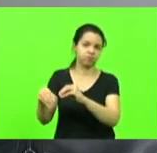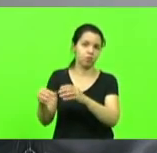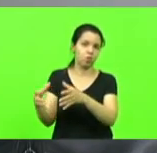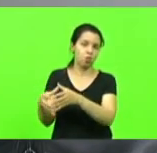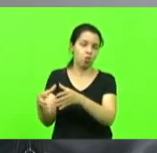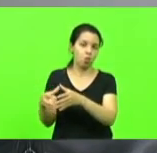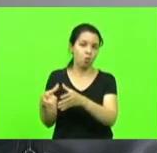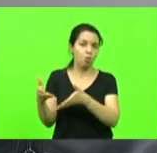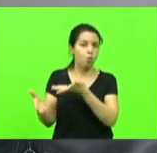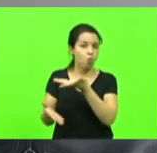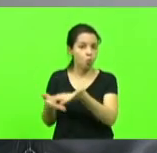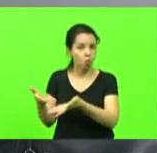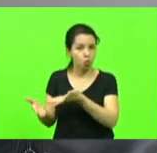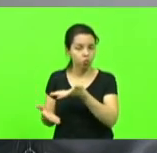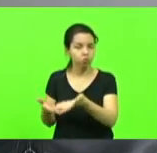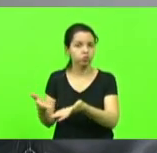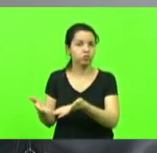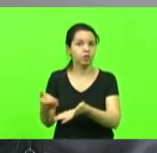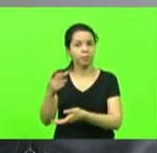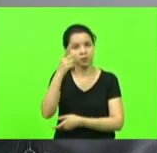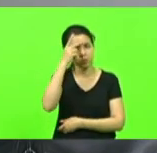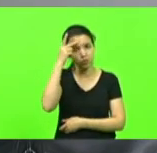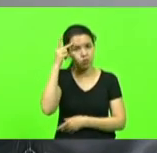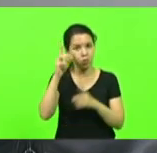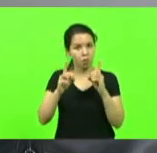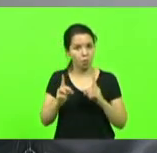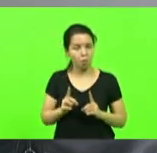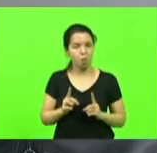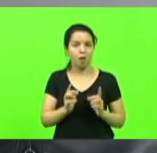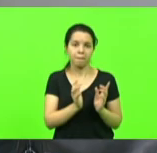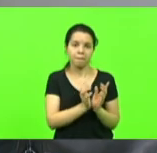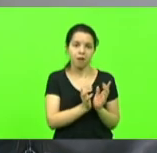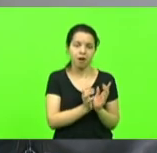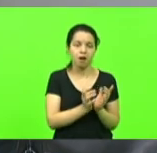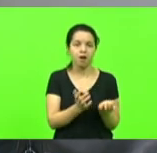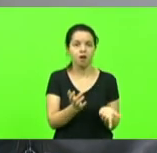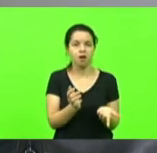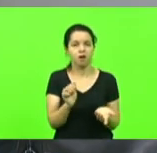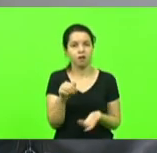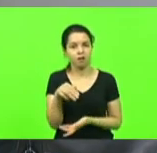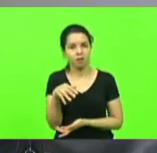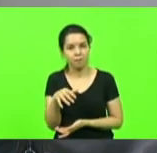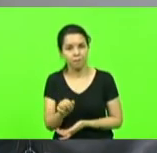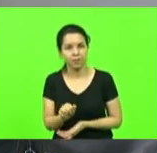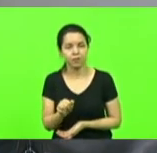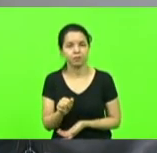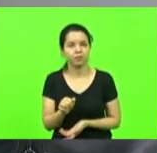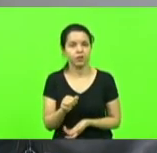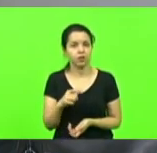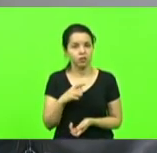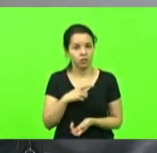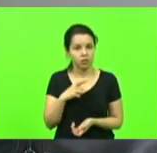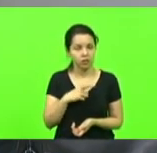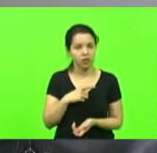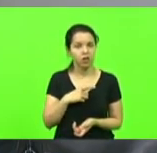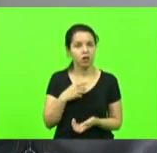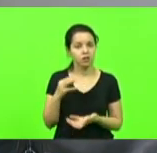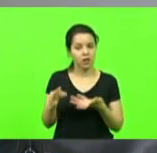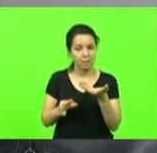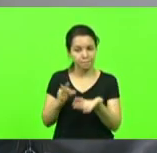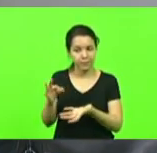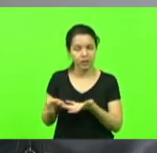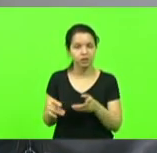justamente, né, das pessoas com deficiência, APAES, AMAs, que além do aspecto terapêutico, tem que fazer